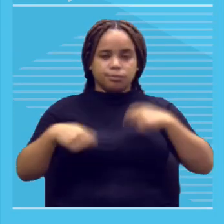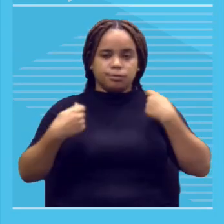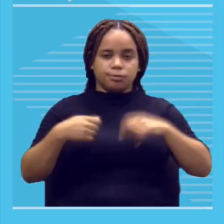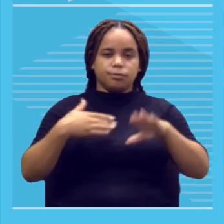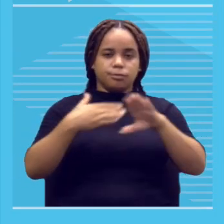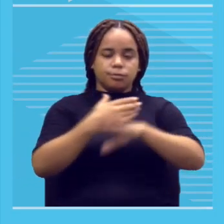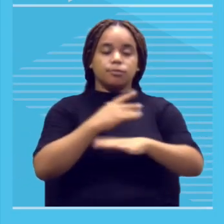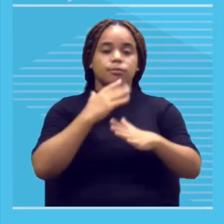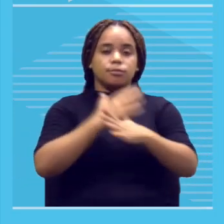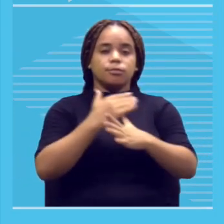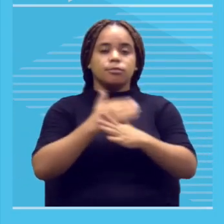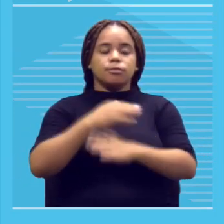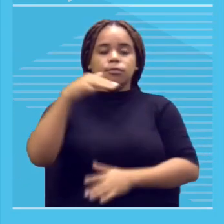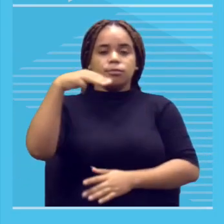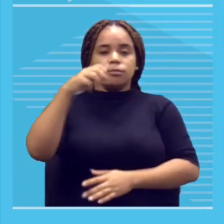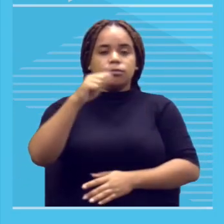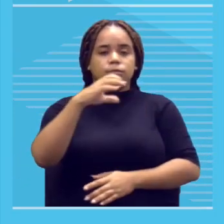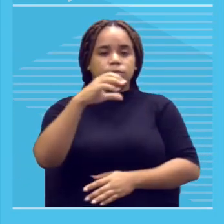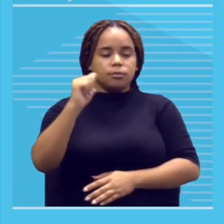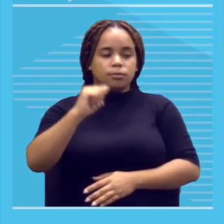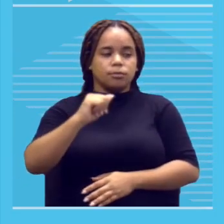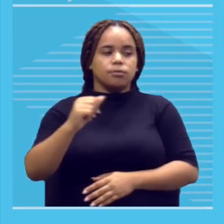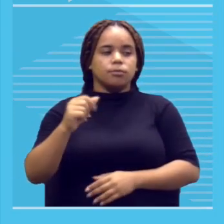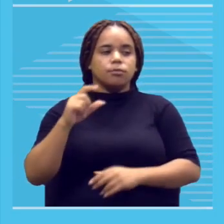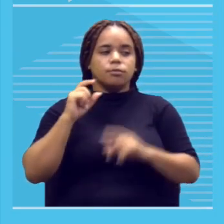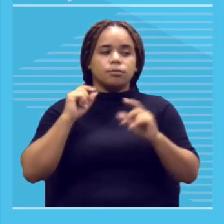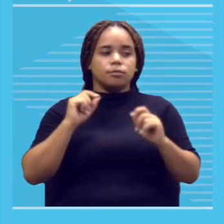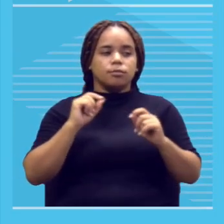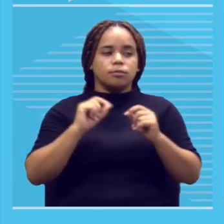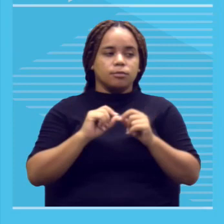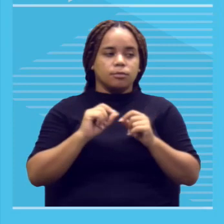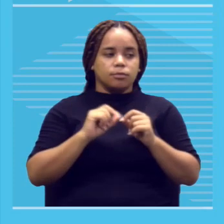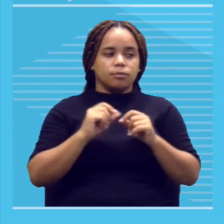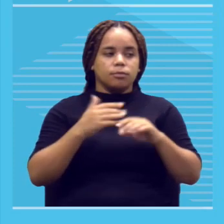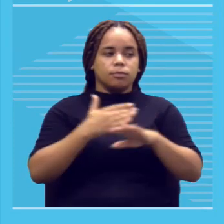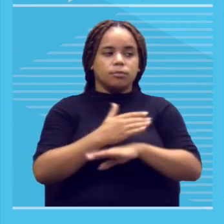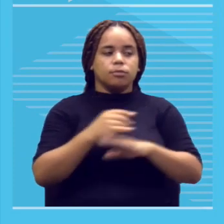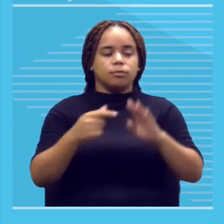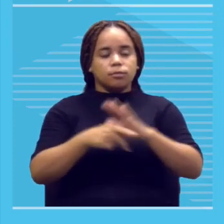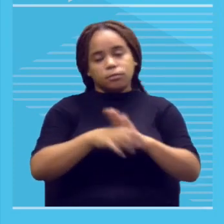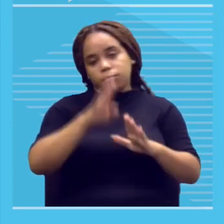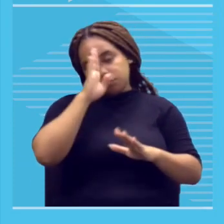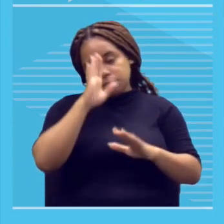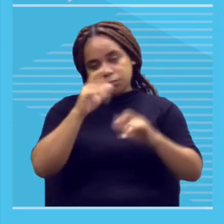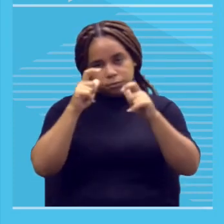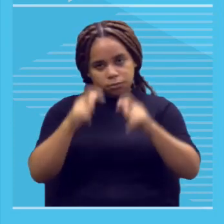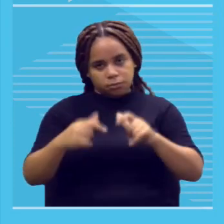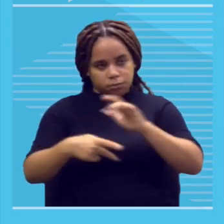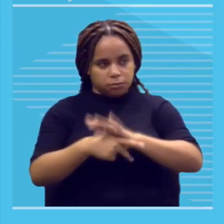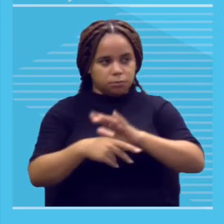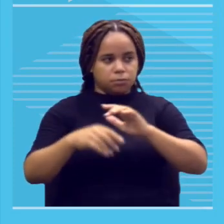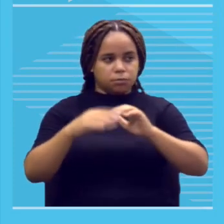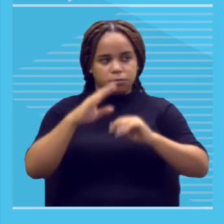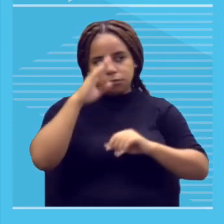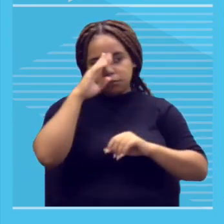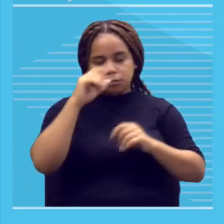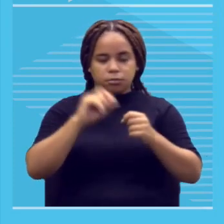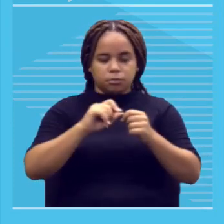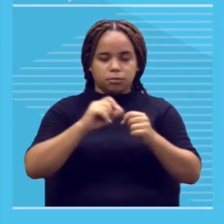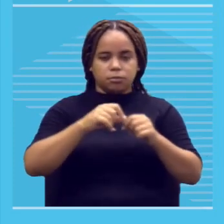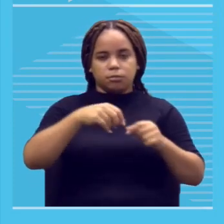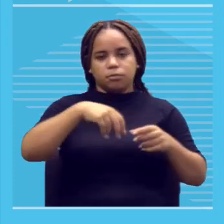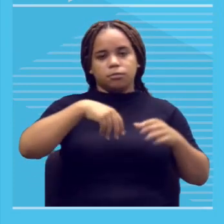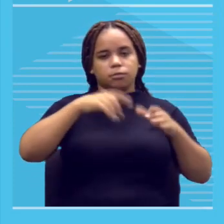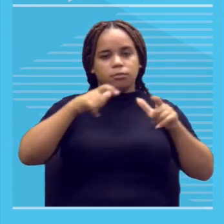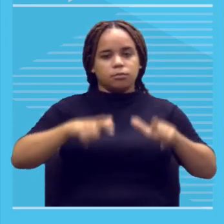ir até as cidades Sagrada de Meca ir até a Mesquita principal e circular